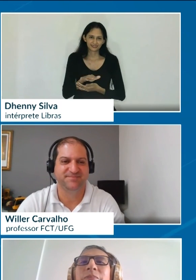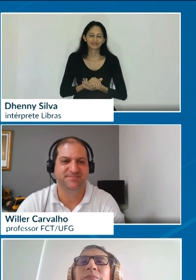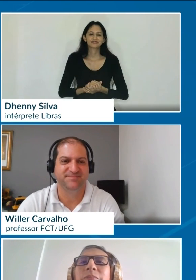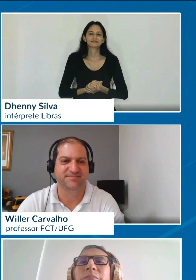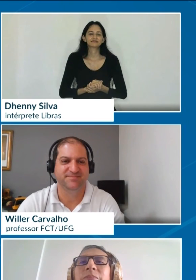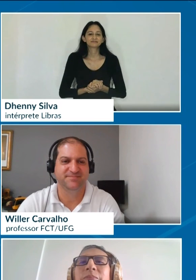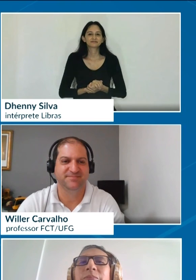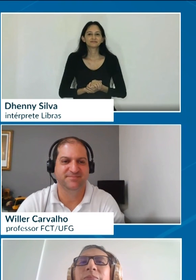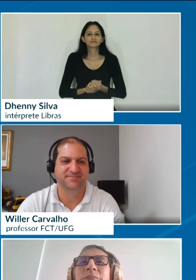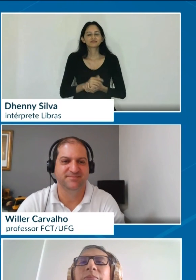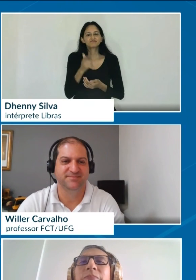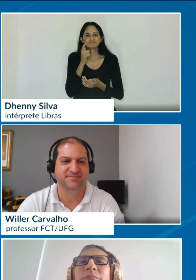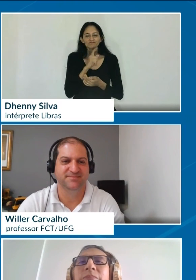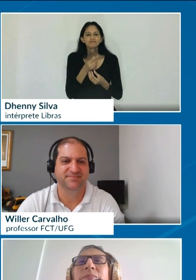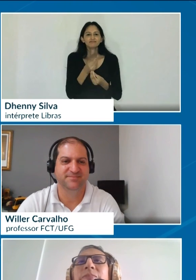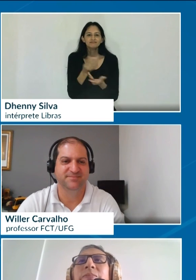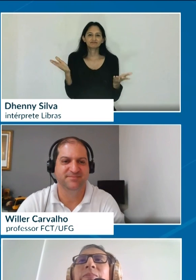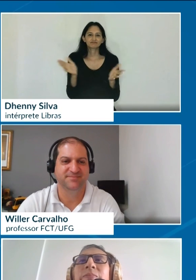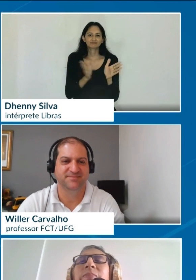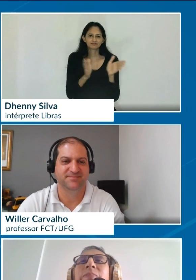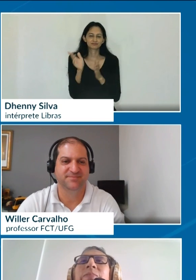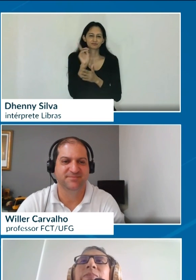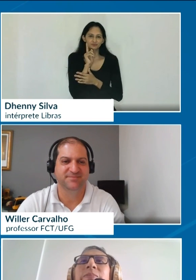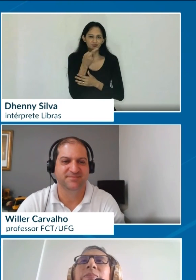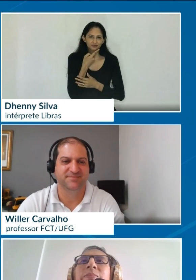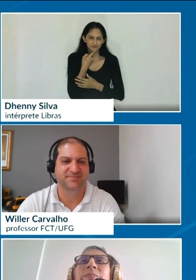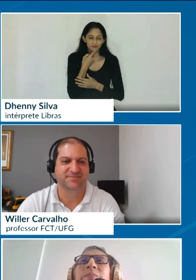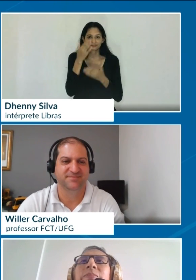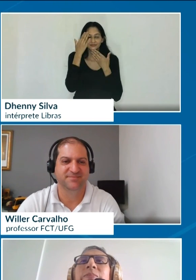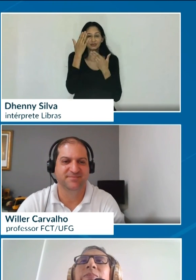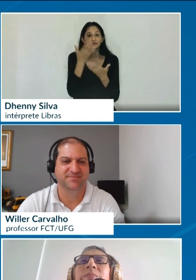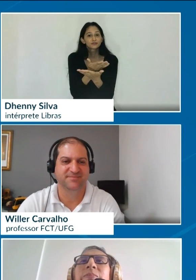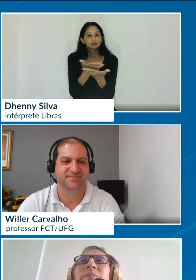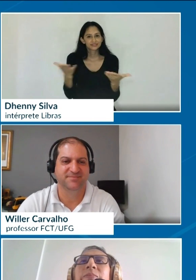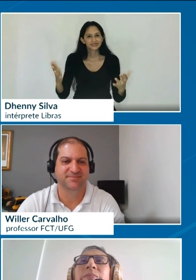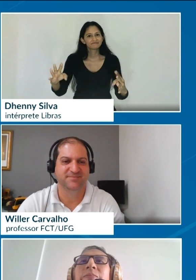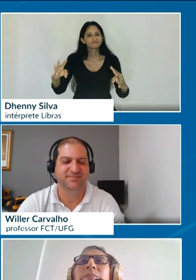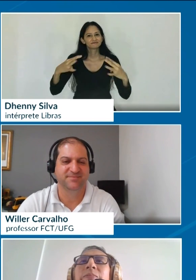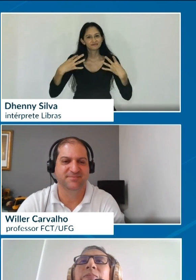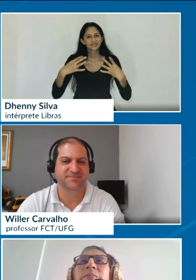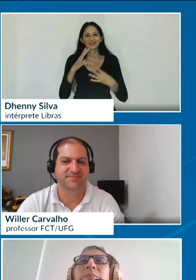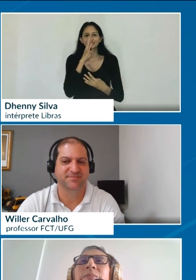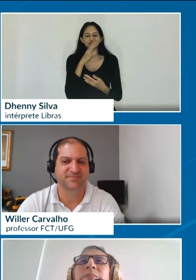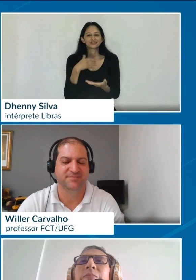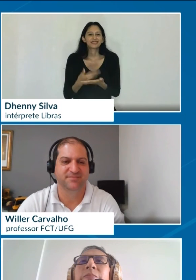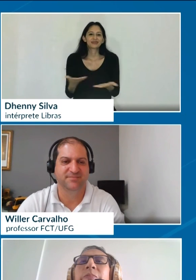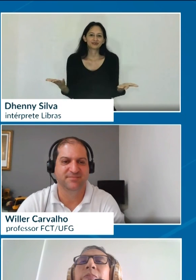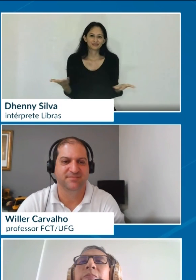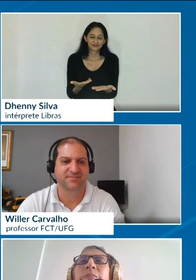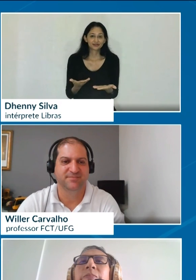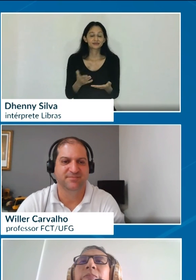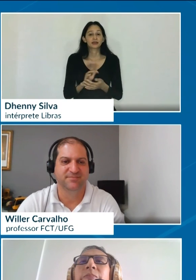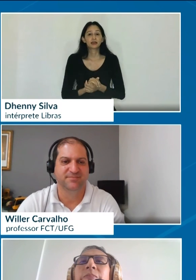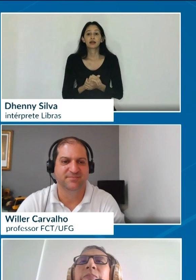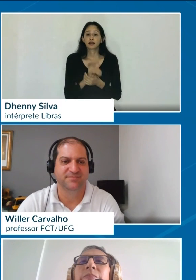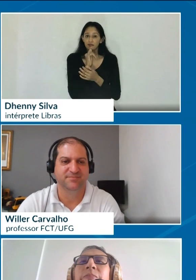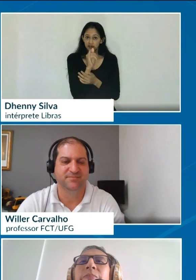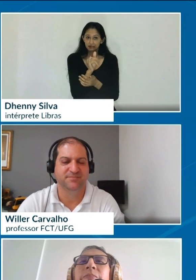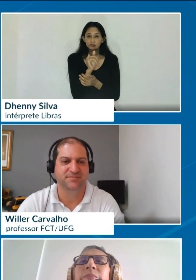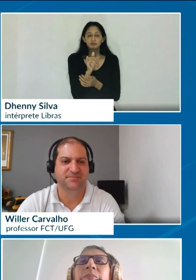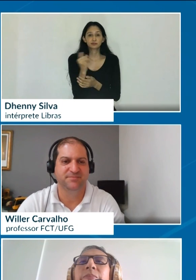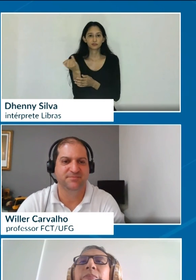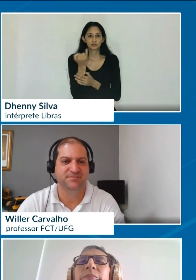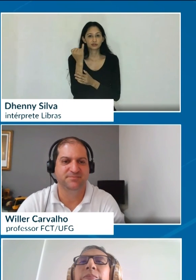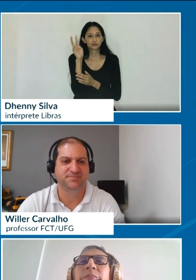para Libras, tornando essa nossa conversa mais acessível. E agradeço você que nos acompanhou até aqui. Lembrando que de segunda a